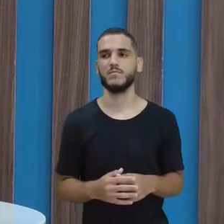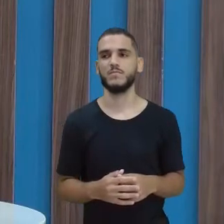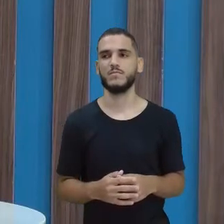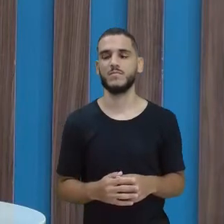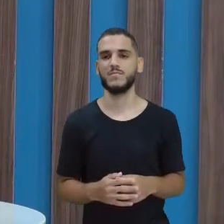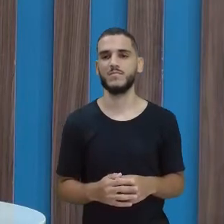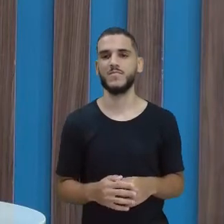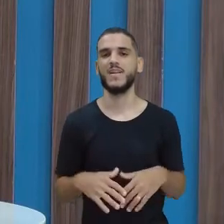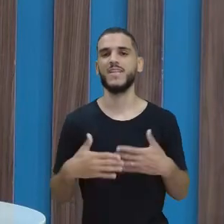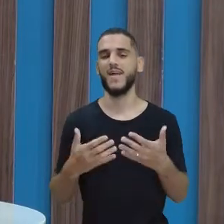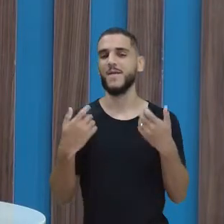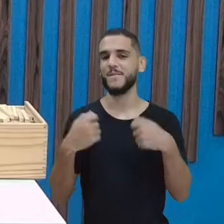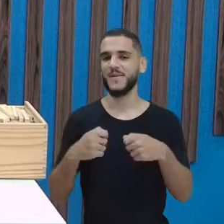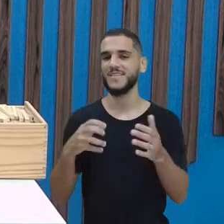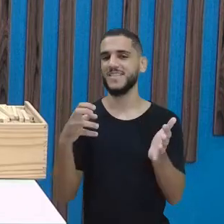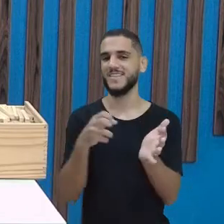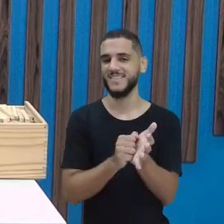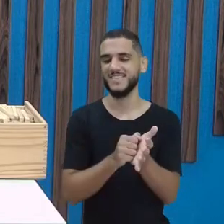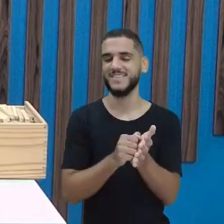Precisa do registro.